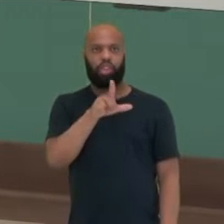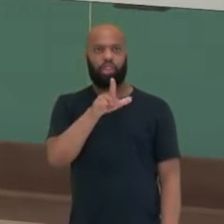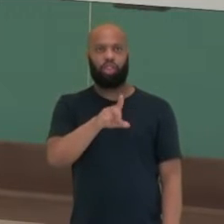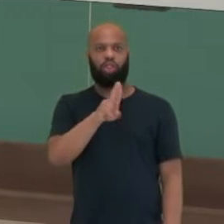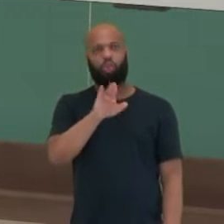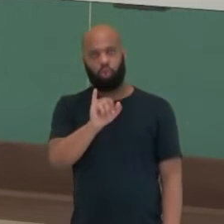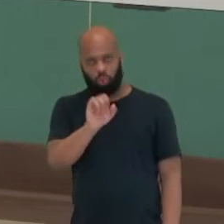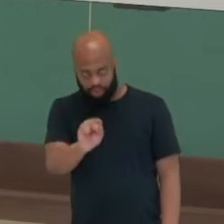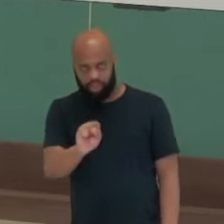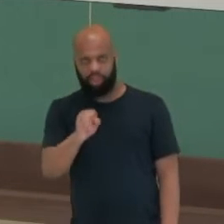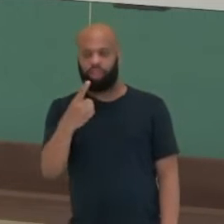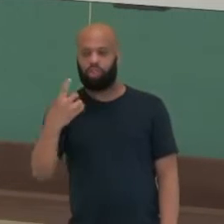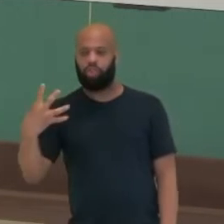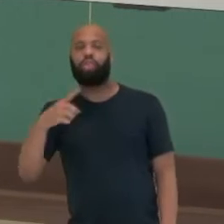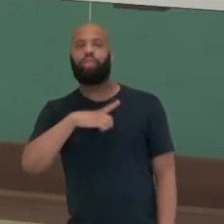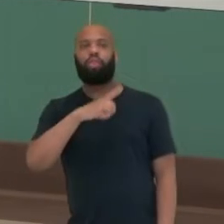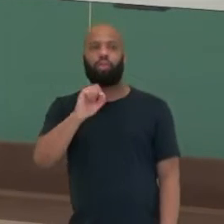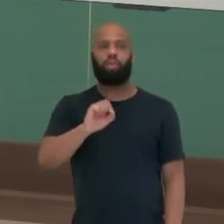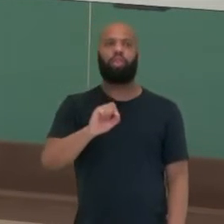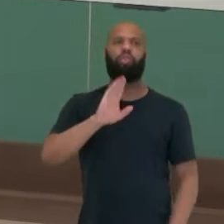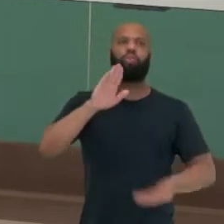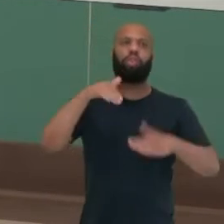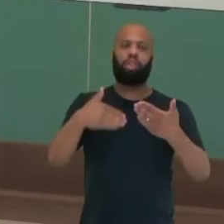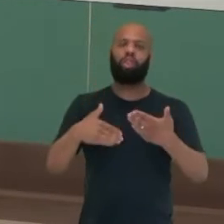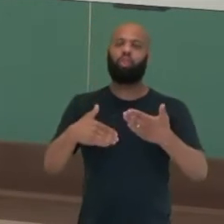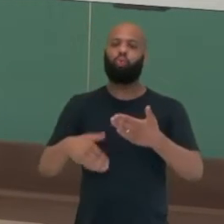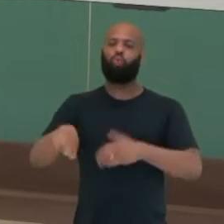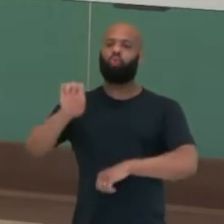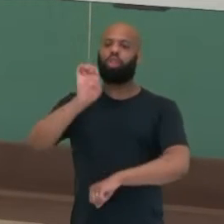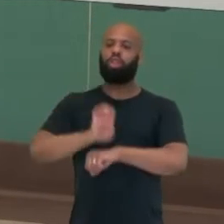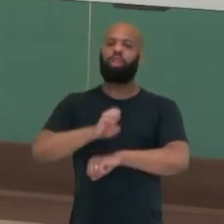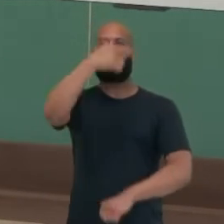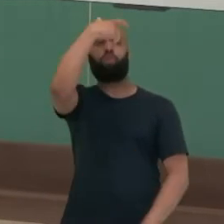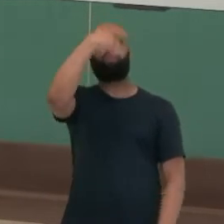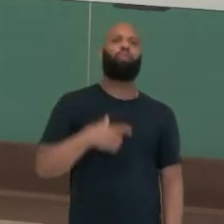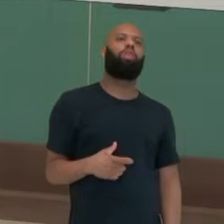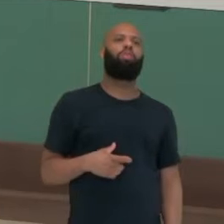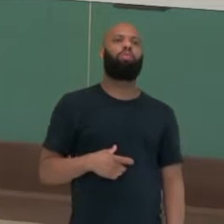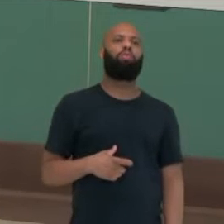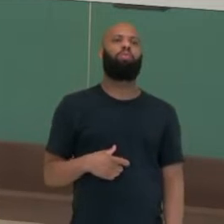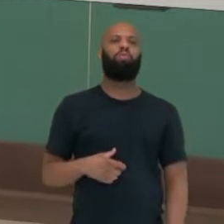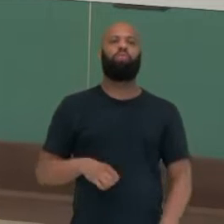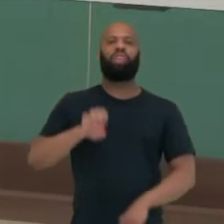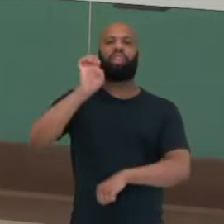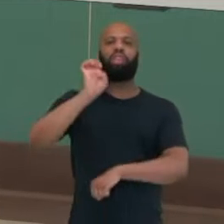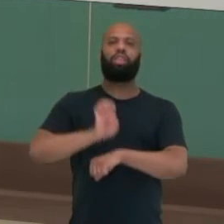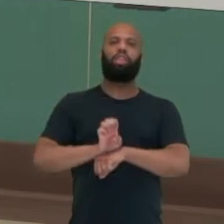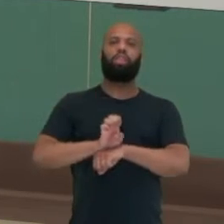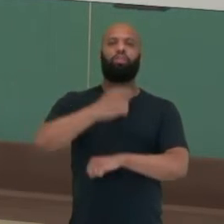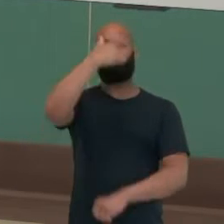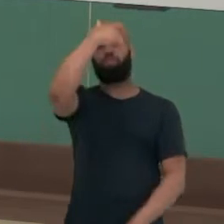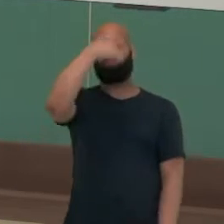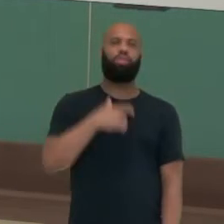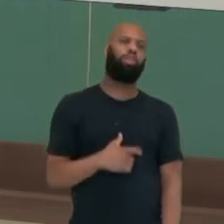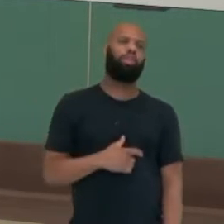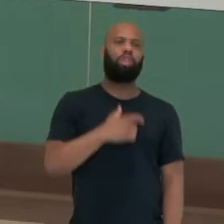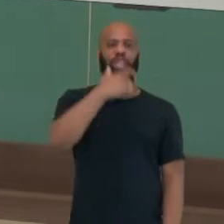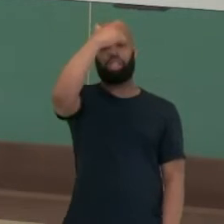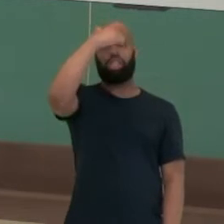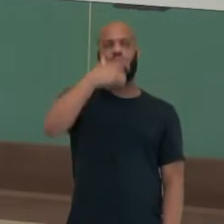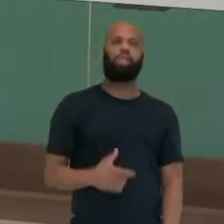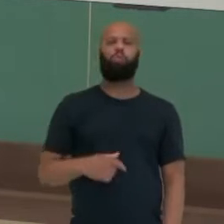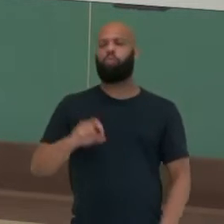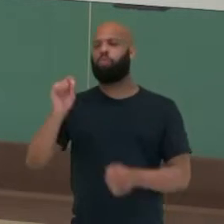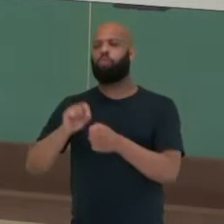Luís XIV, nós temos o seguinte: o Estado sou eu. Ali uma imagem dele, né? O Estado sou eu que dito